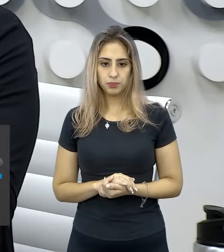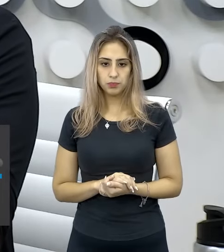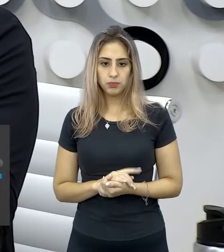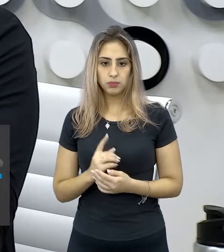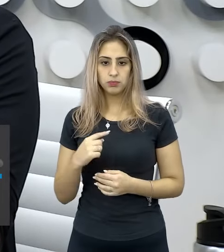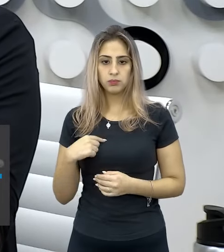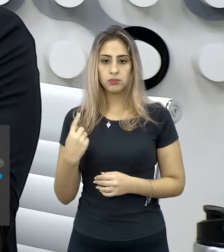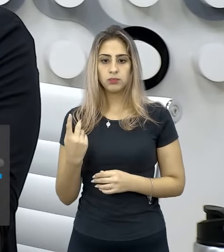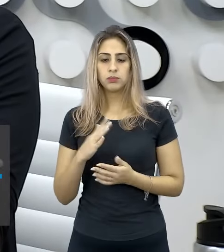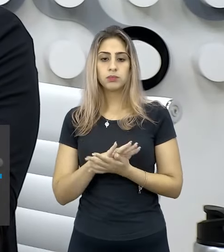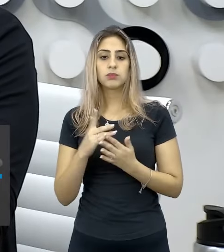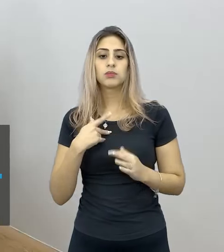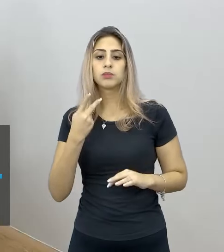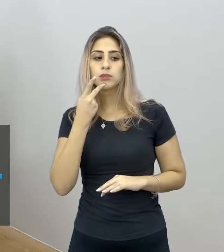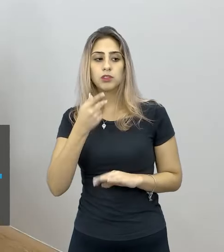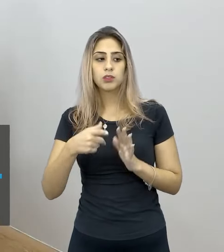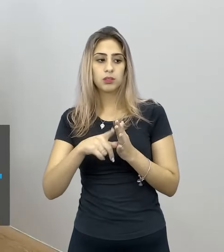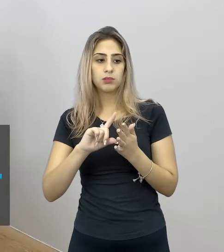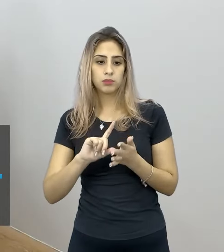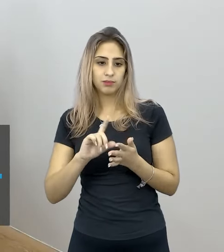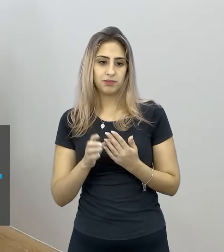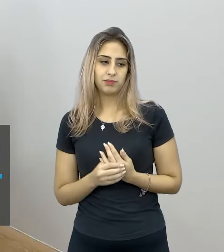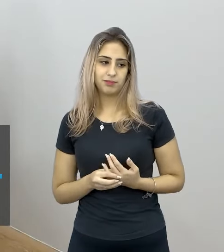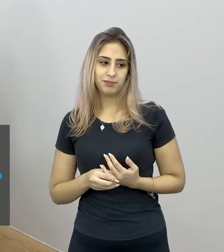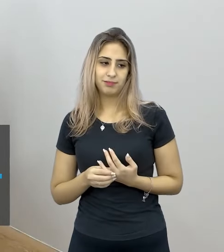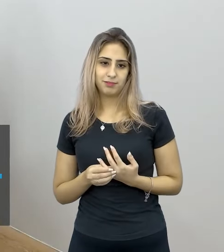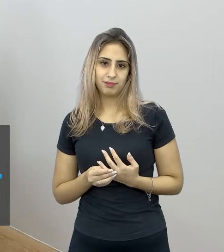de mais nada, acho que a gente não tinha comentado antes, né, Vivi,